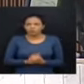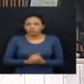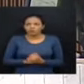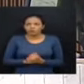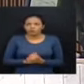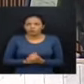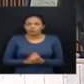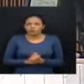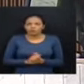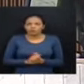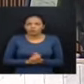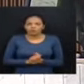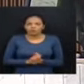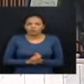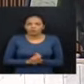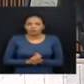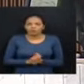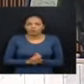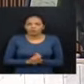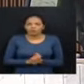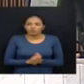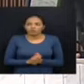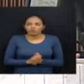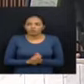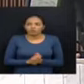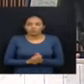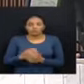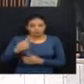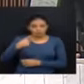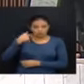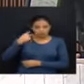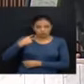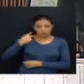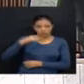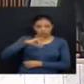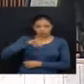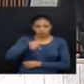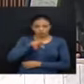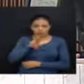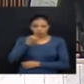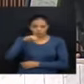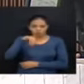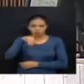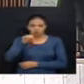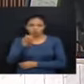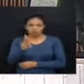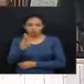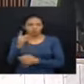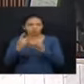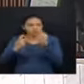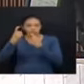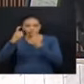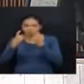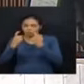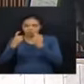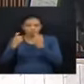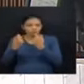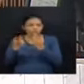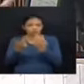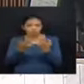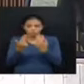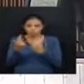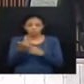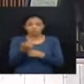E aí o operador Júnior e ele está preocupado assim como